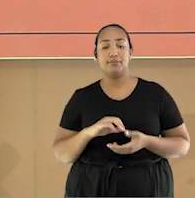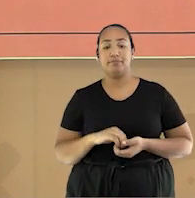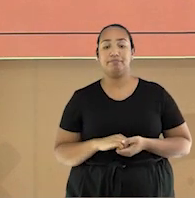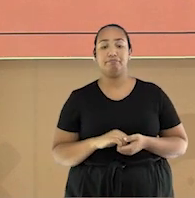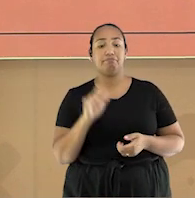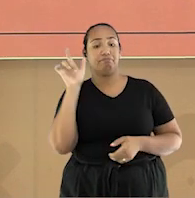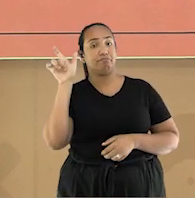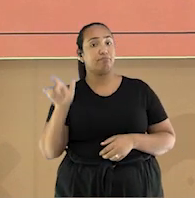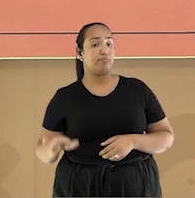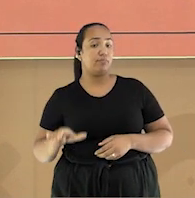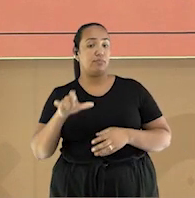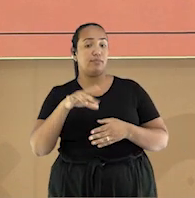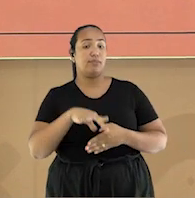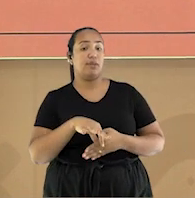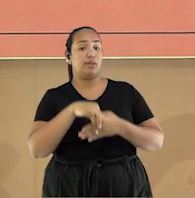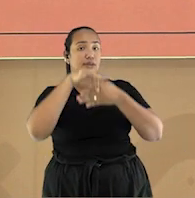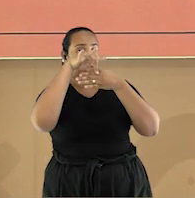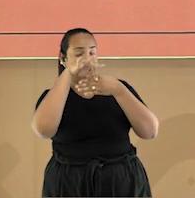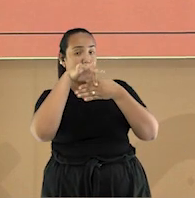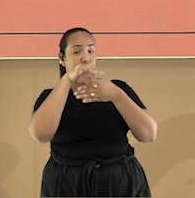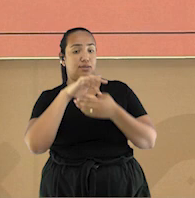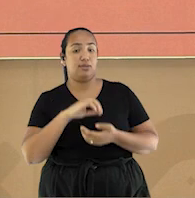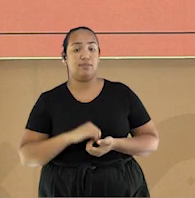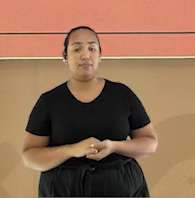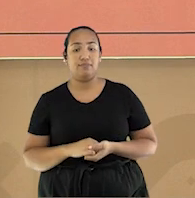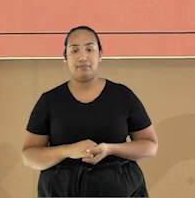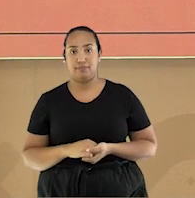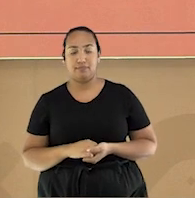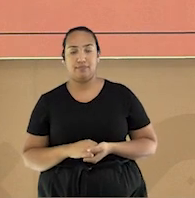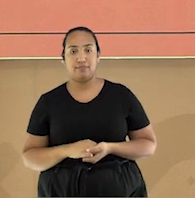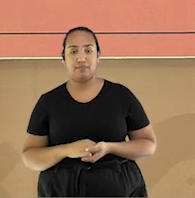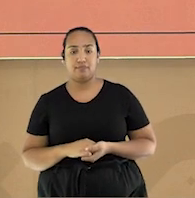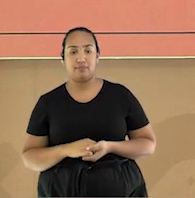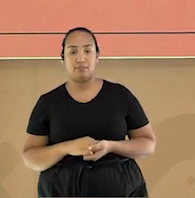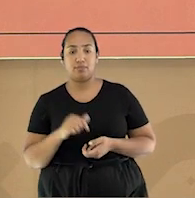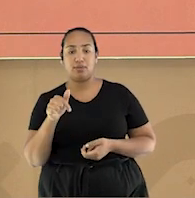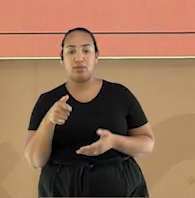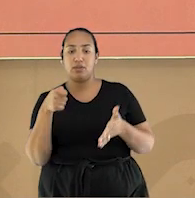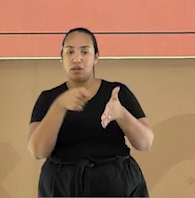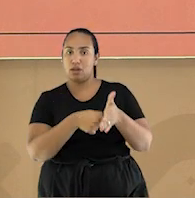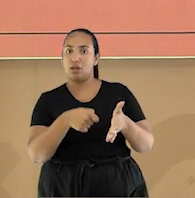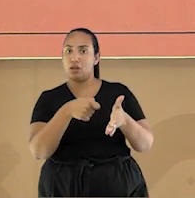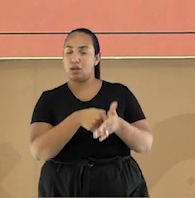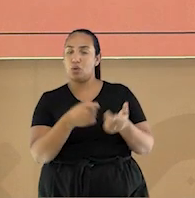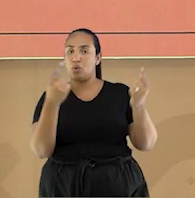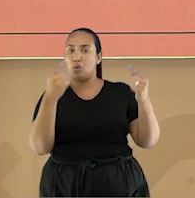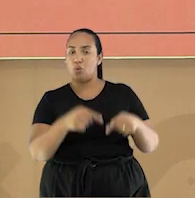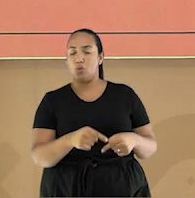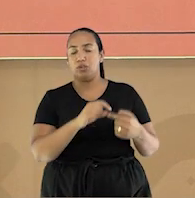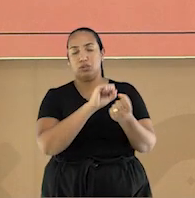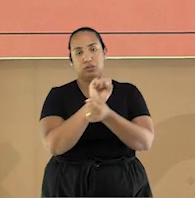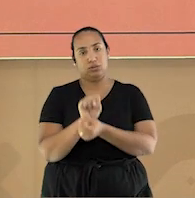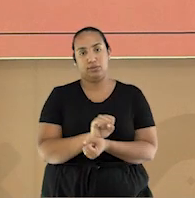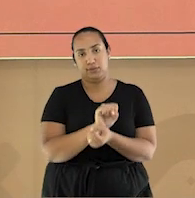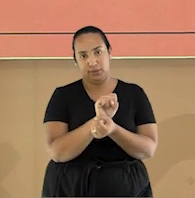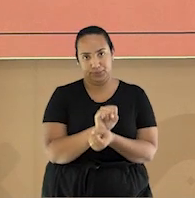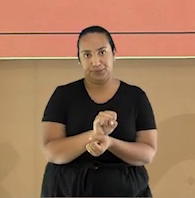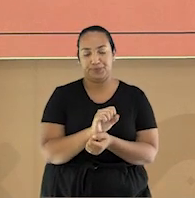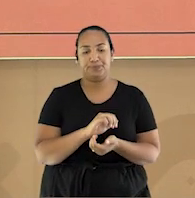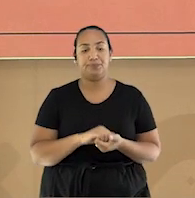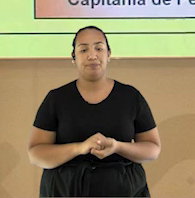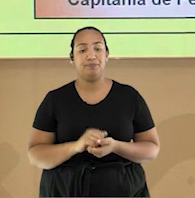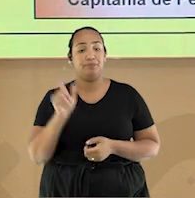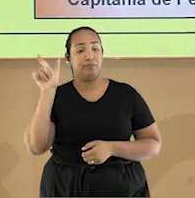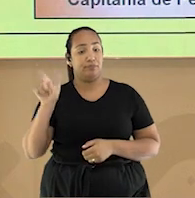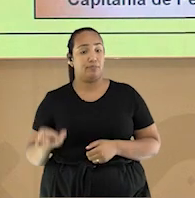Ele foi um líder que liderou ali uma grande resistência para a defesa dos negros escravizados. Zumbi